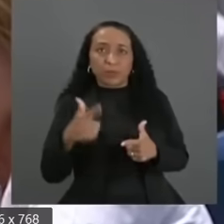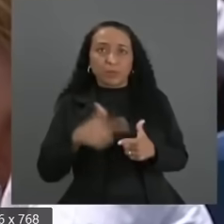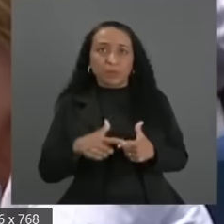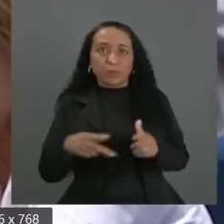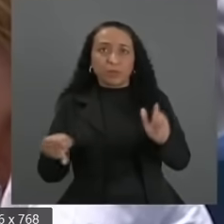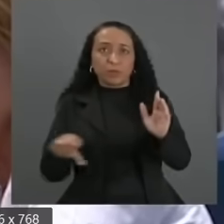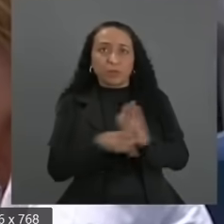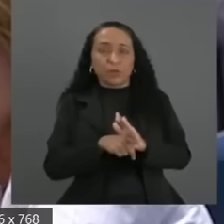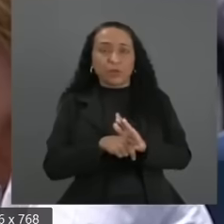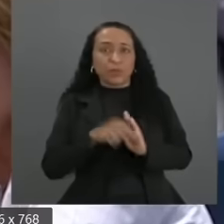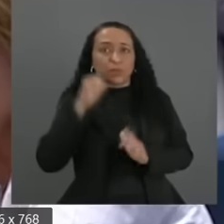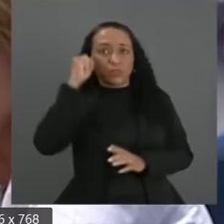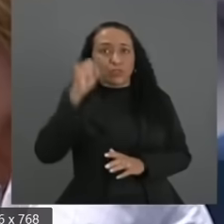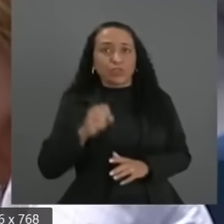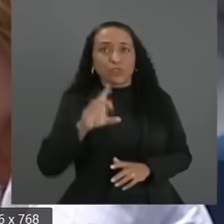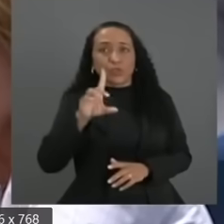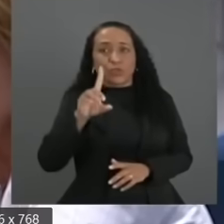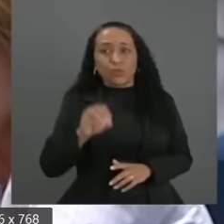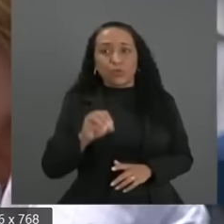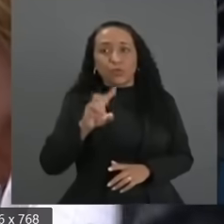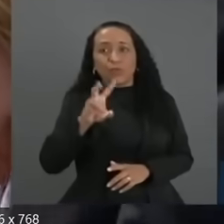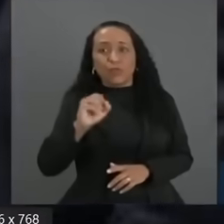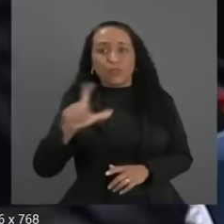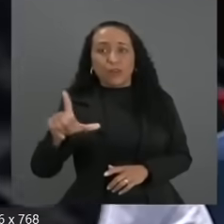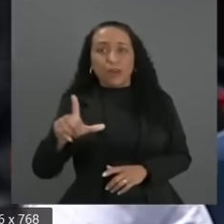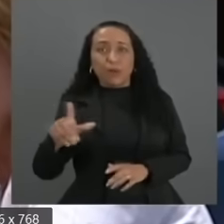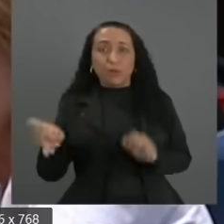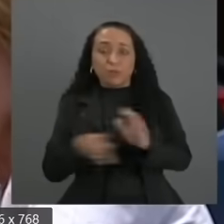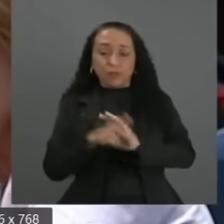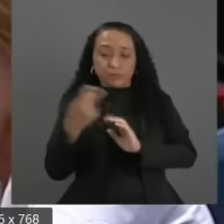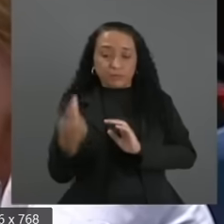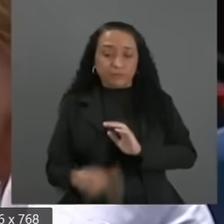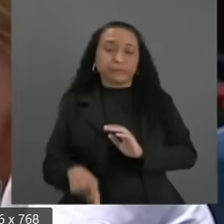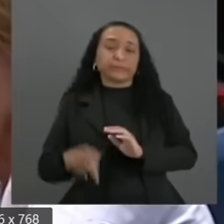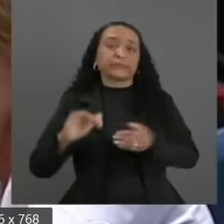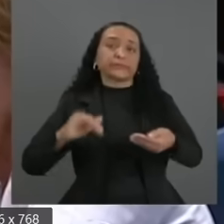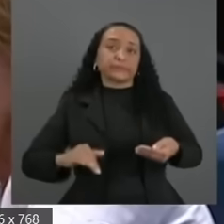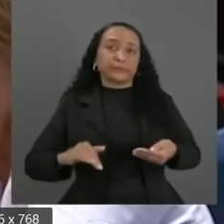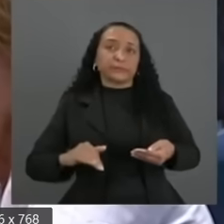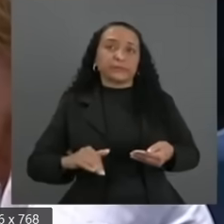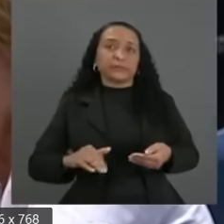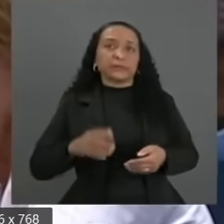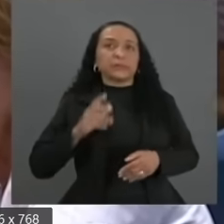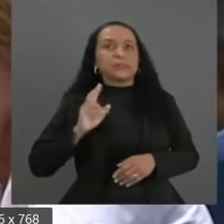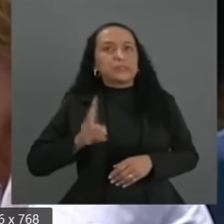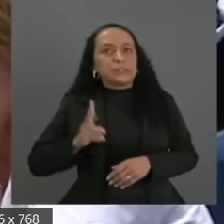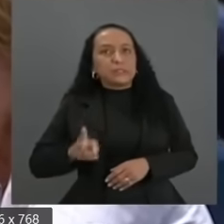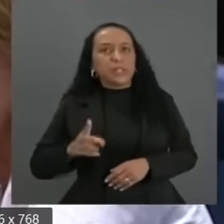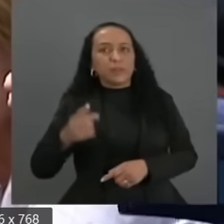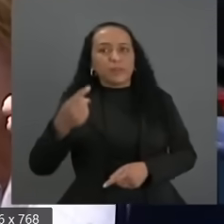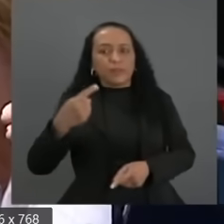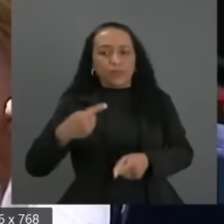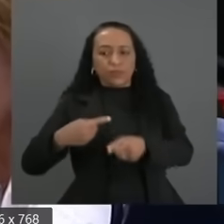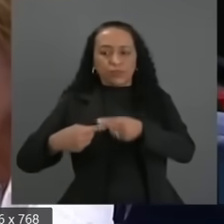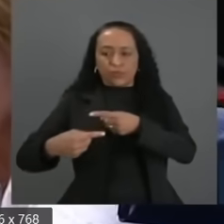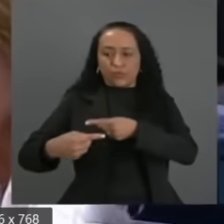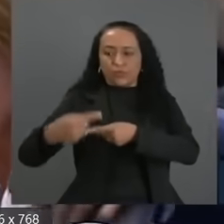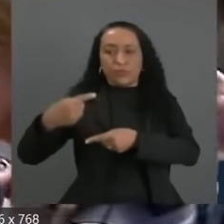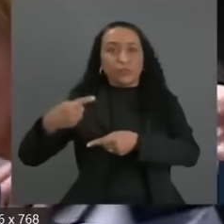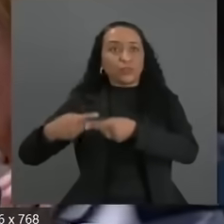Marcos Duval, é um problema desta instituição, e que a cada recuo que nós